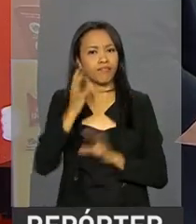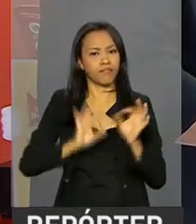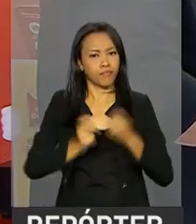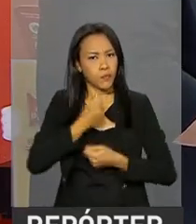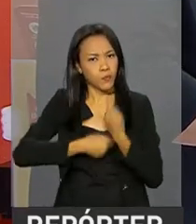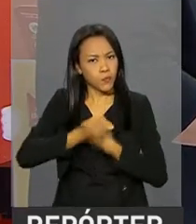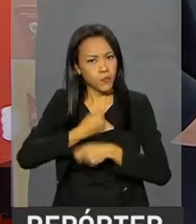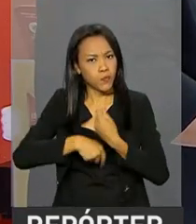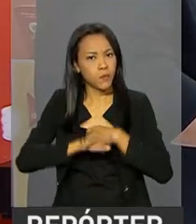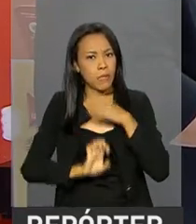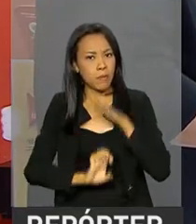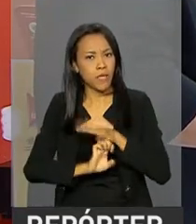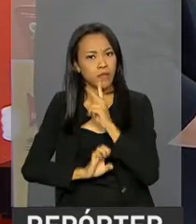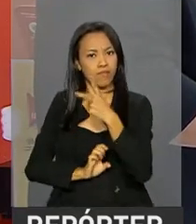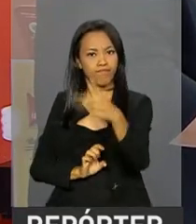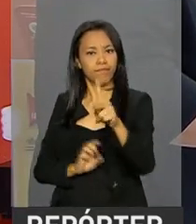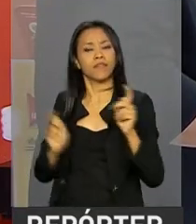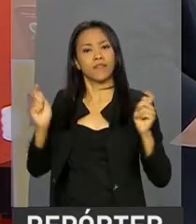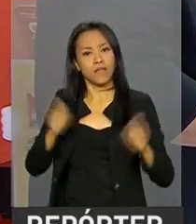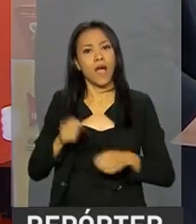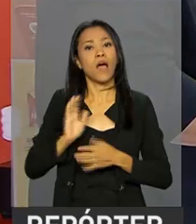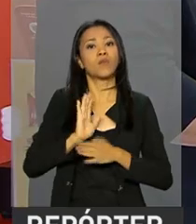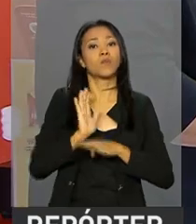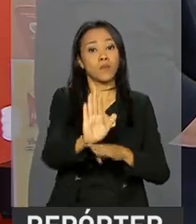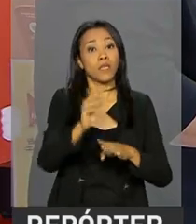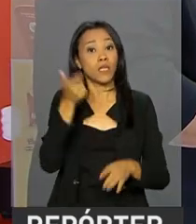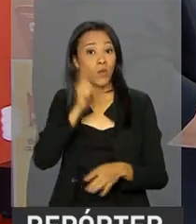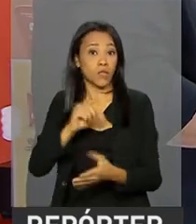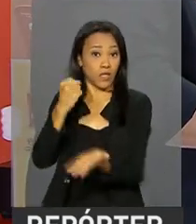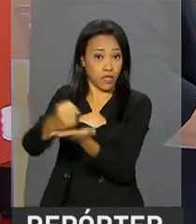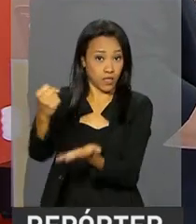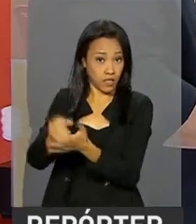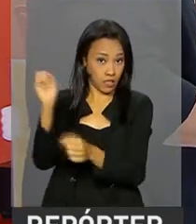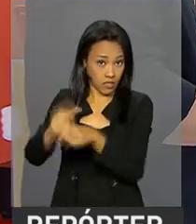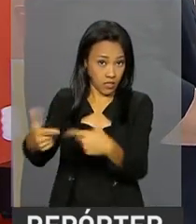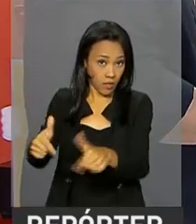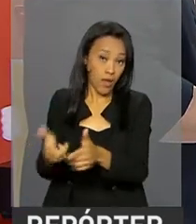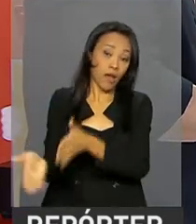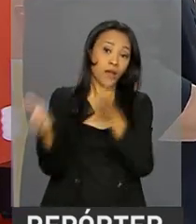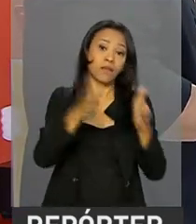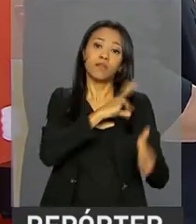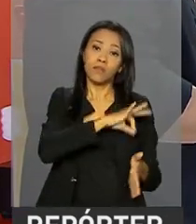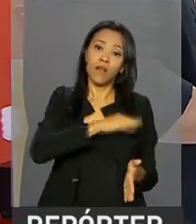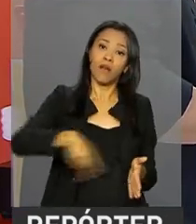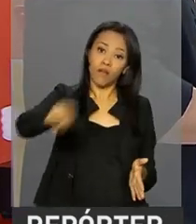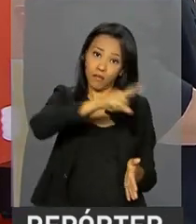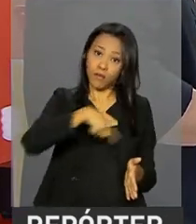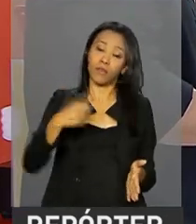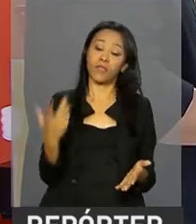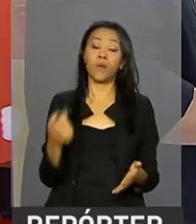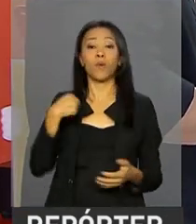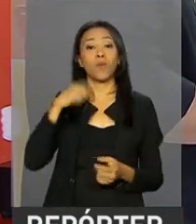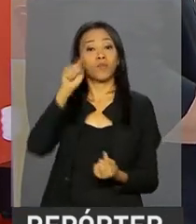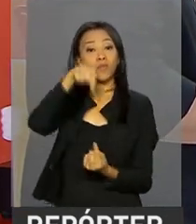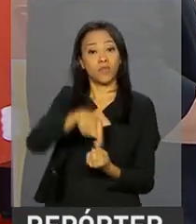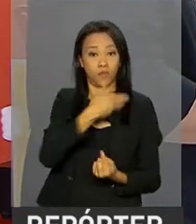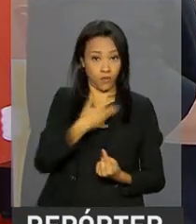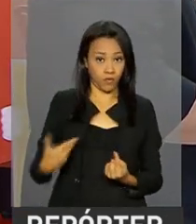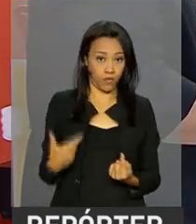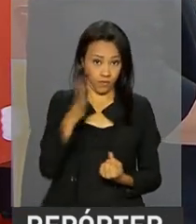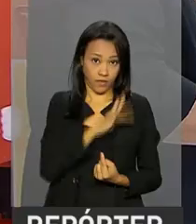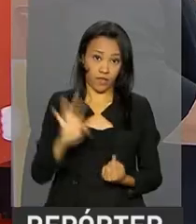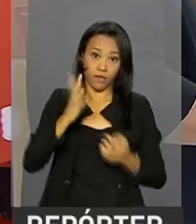ajuda a financiar atividades que geram emprego e renda a ideia do governo federal é levar